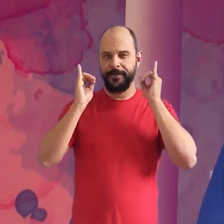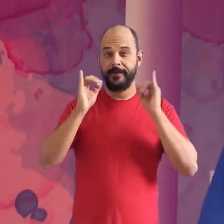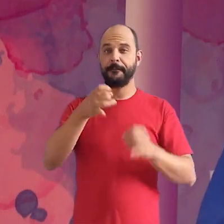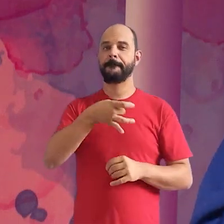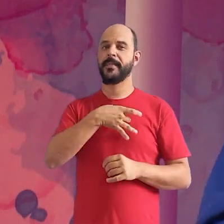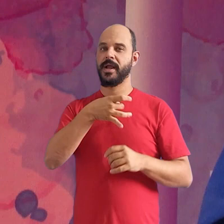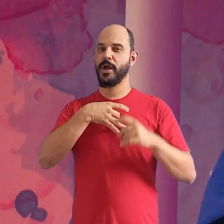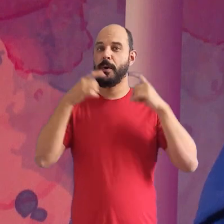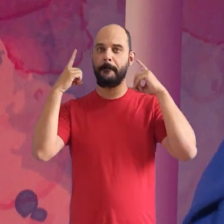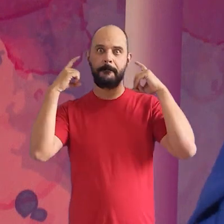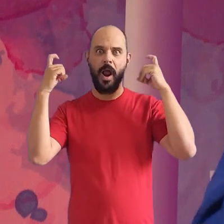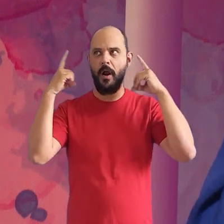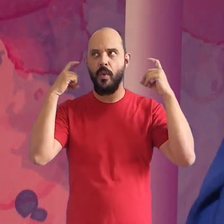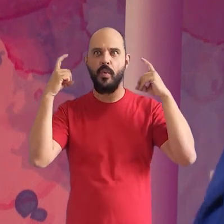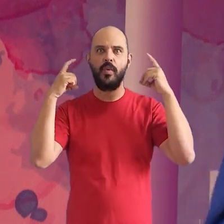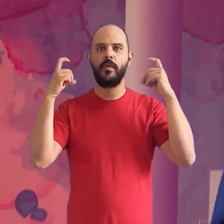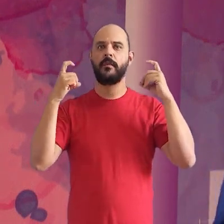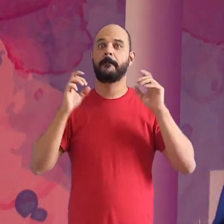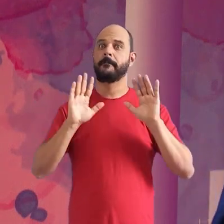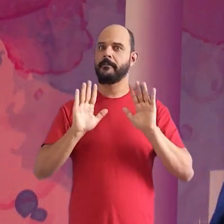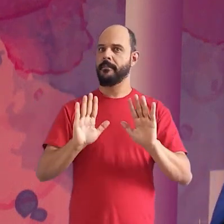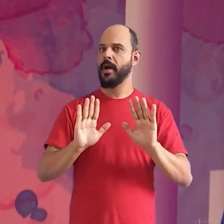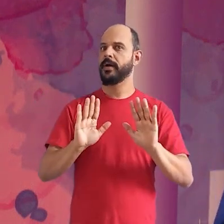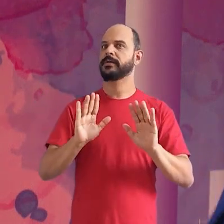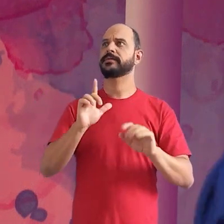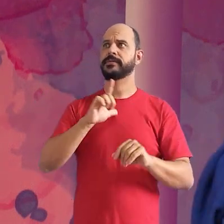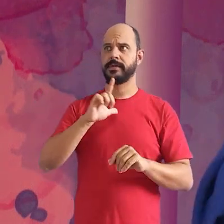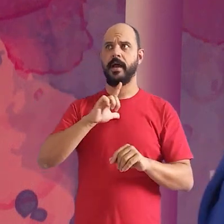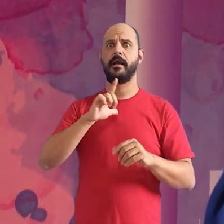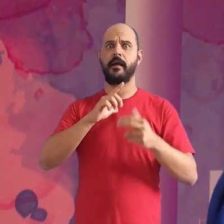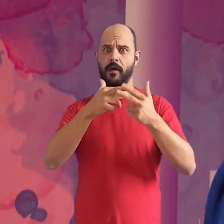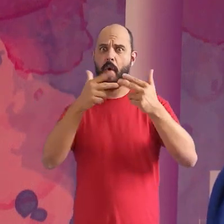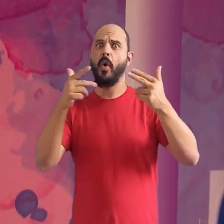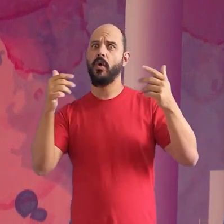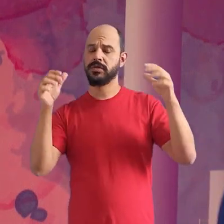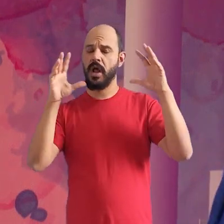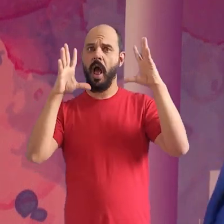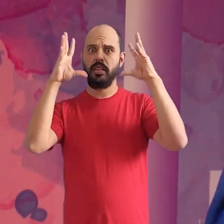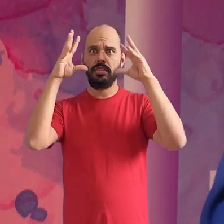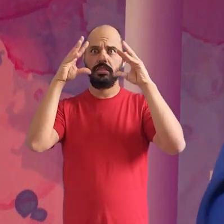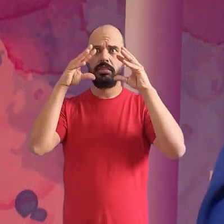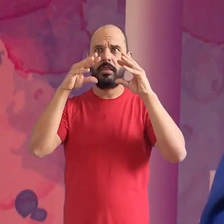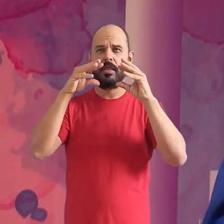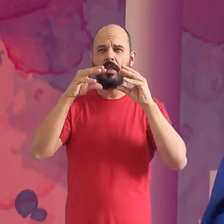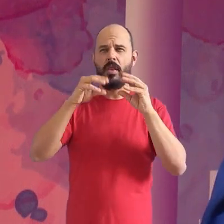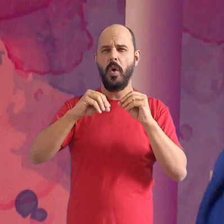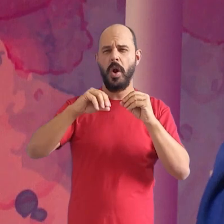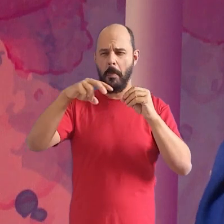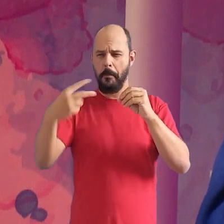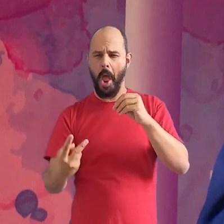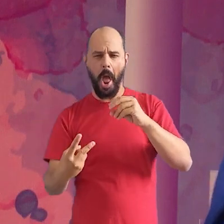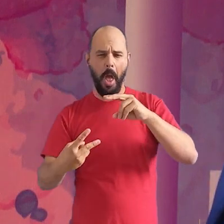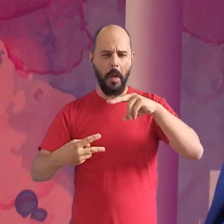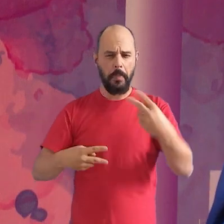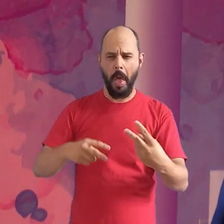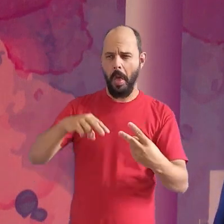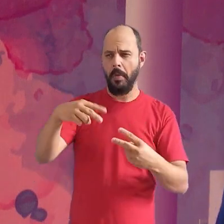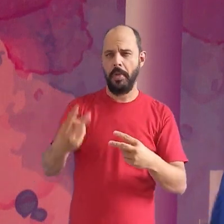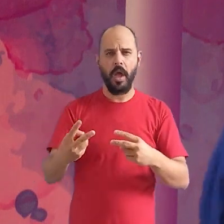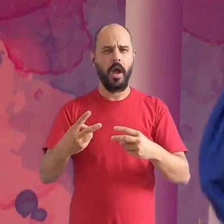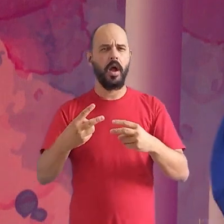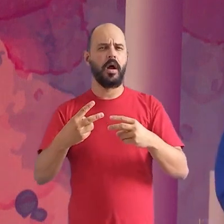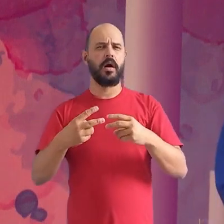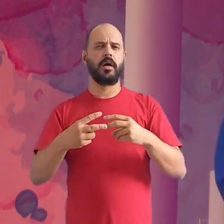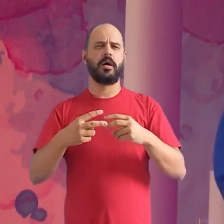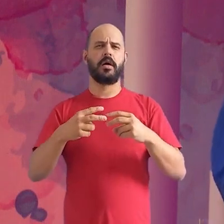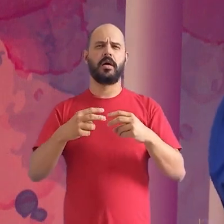A Isa tá com medo do barulho, mas também não é para menos. Coisas caindo no meio da noite. Barulhos